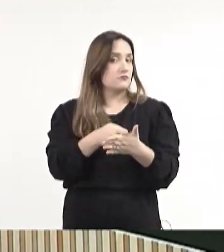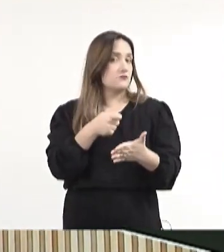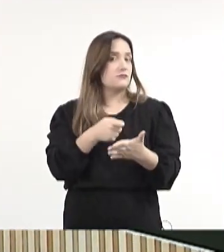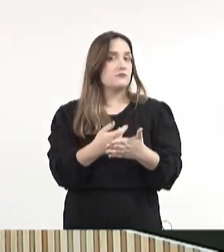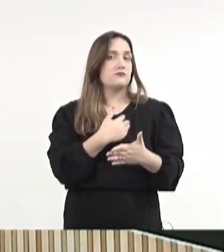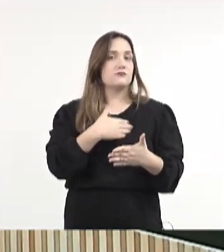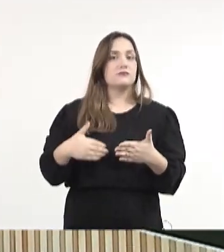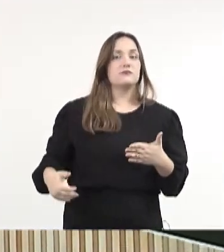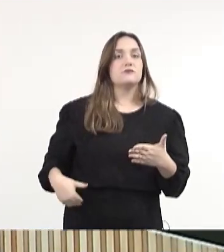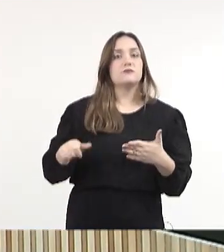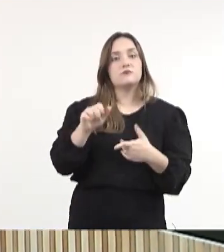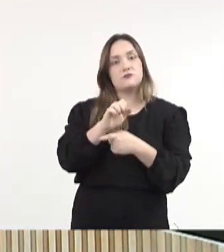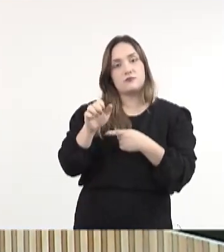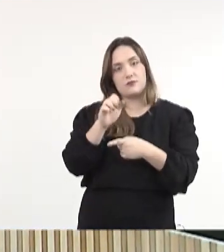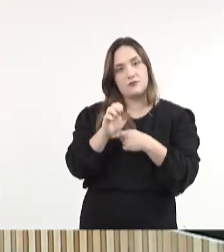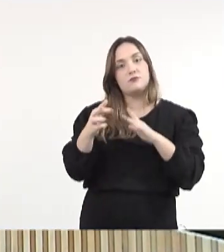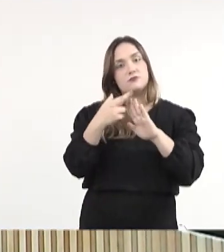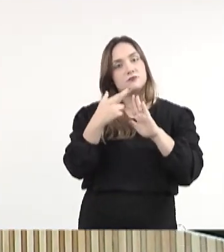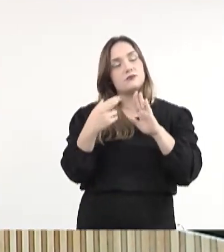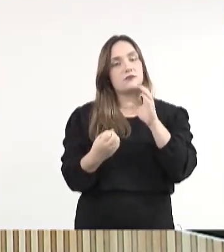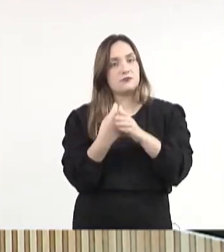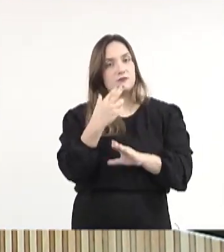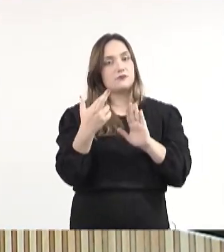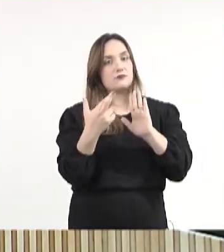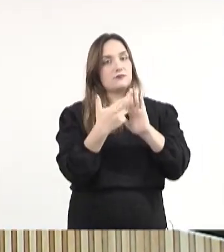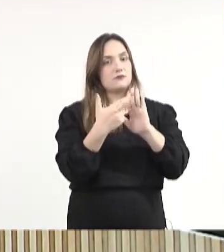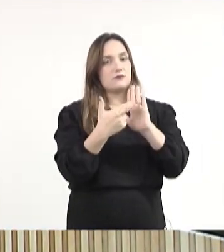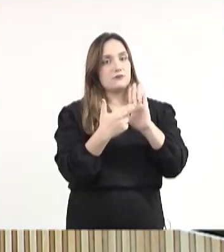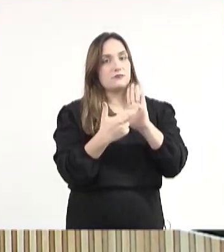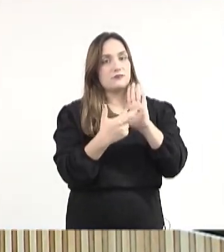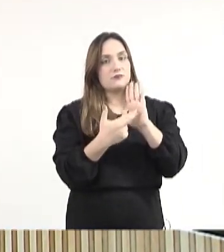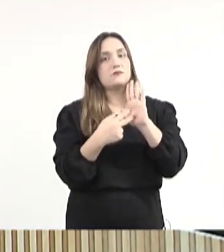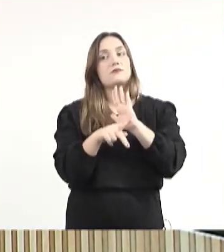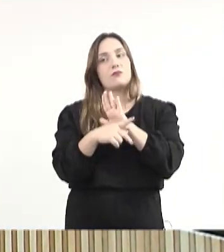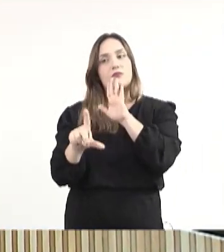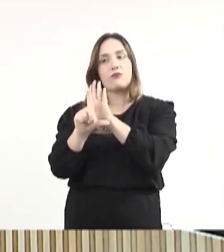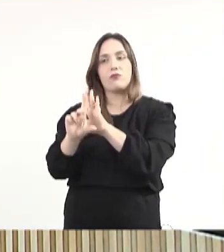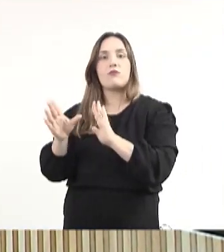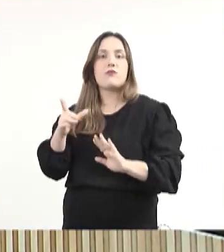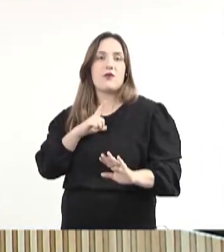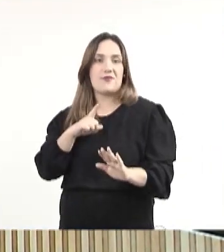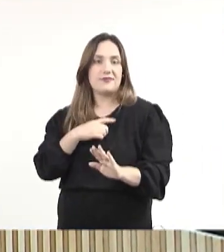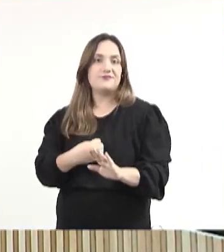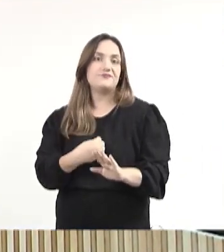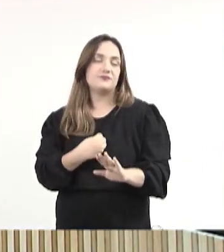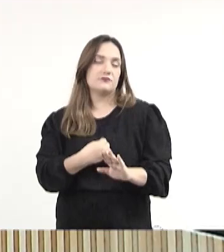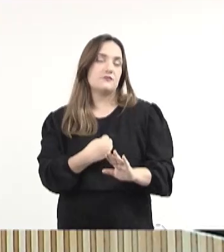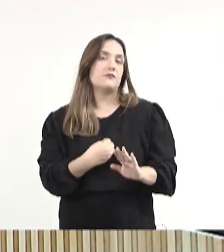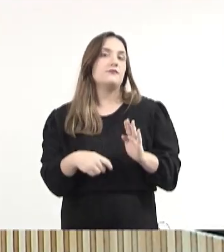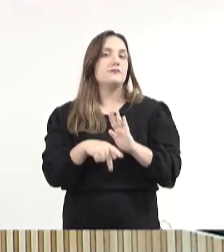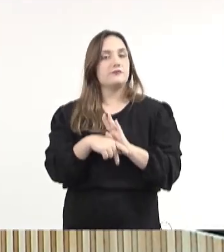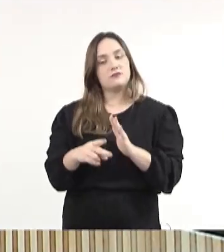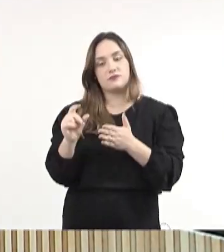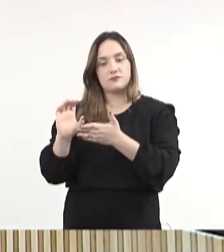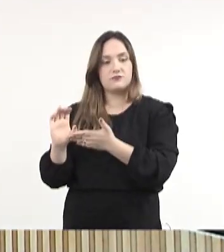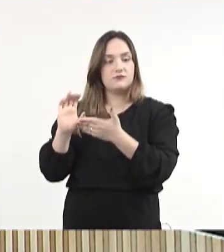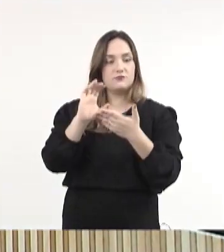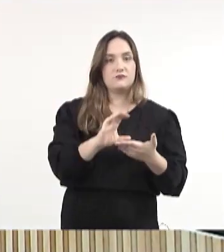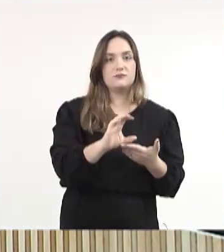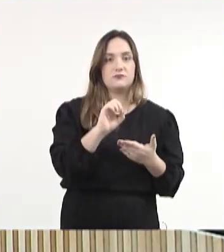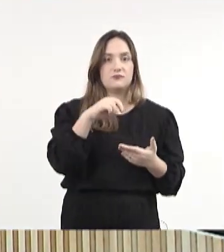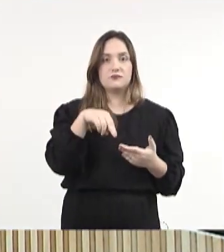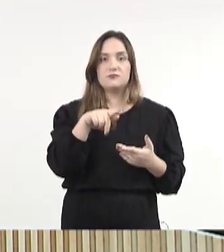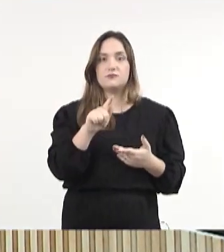do governo do estado regulamentação de uma lei já sancionada que pode destinar mais recursos para organizações